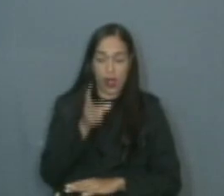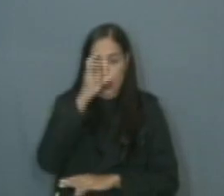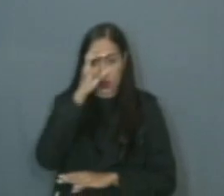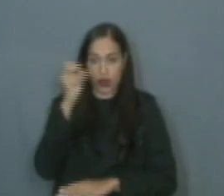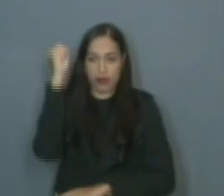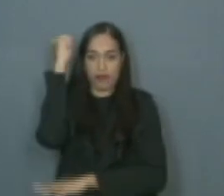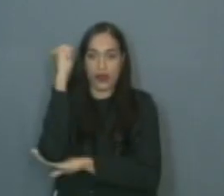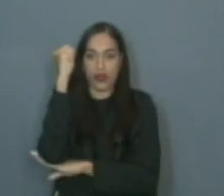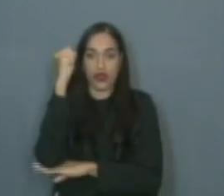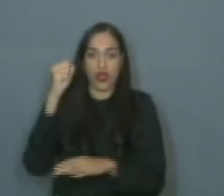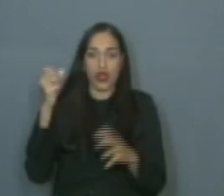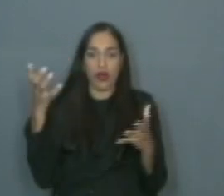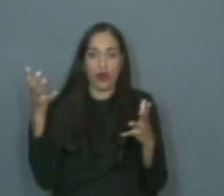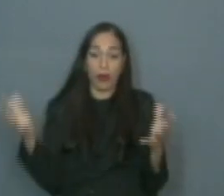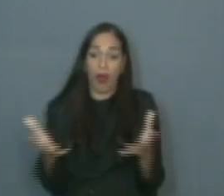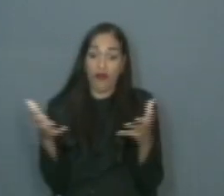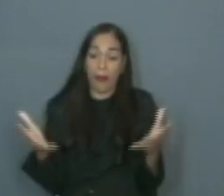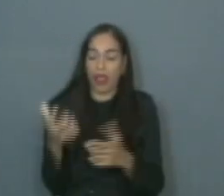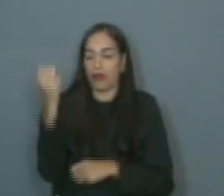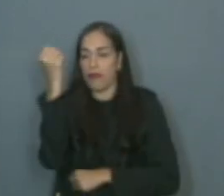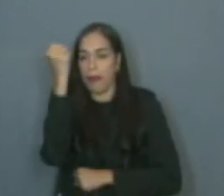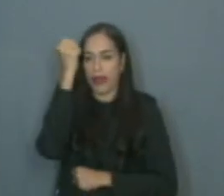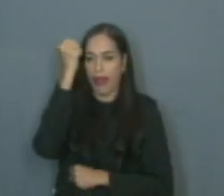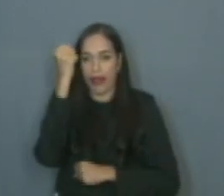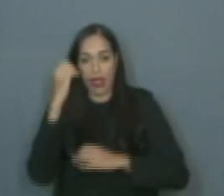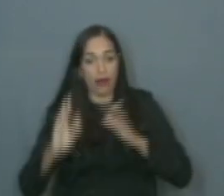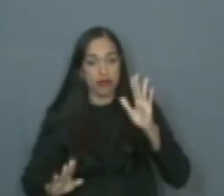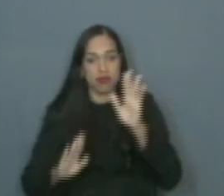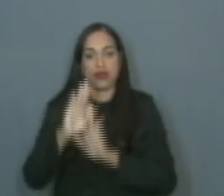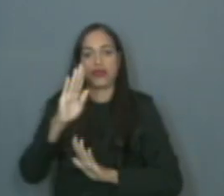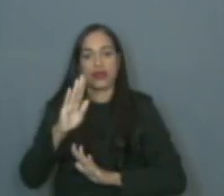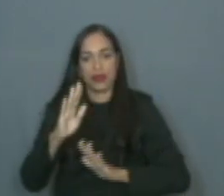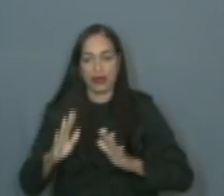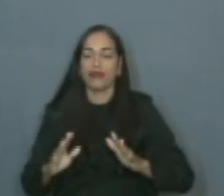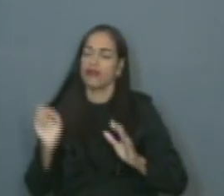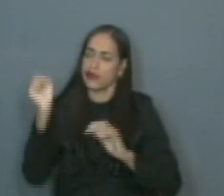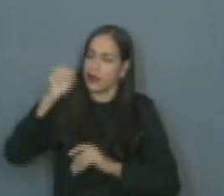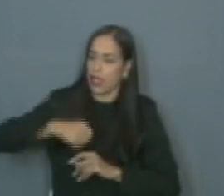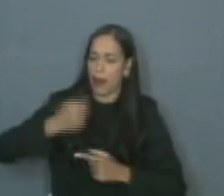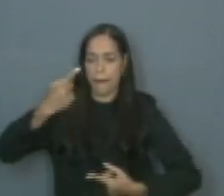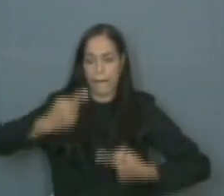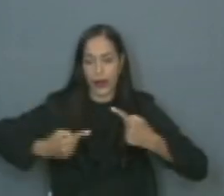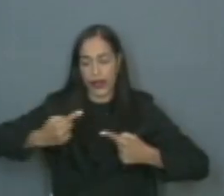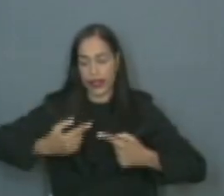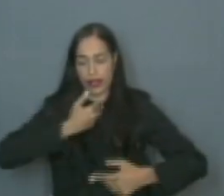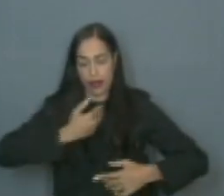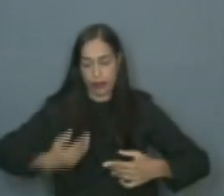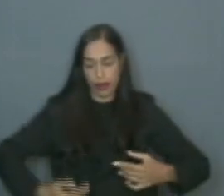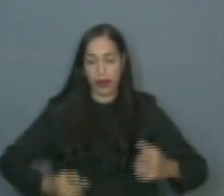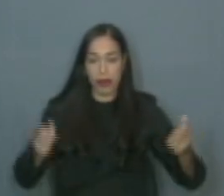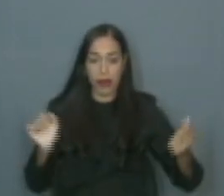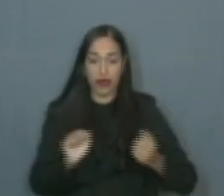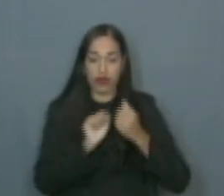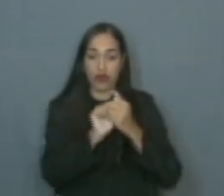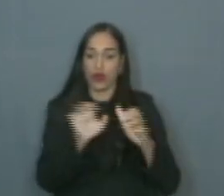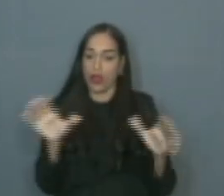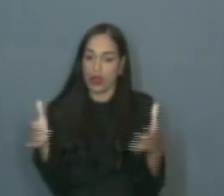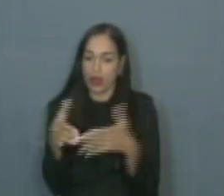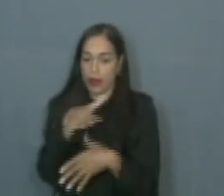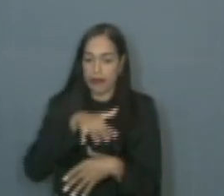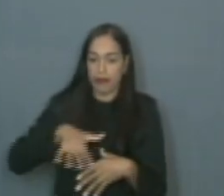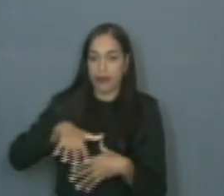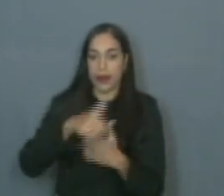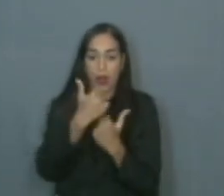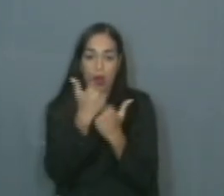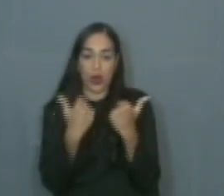movimento brega para o seu ápice, mostrando, sim, que é possível construir política pública e trazer para junto essas pessoas. Como conselheiro